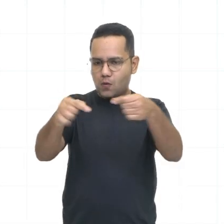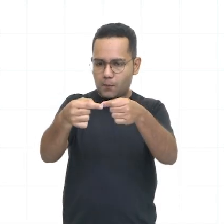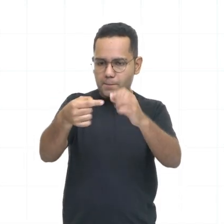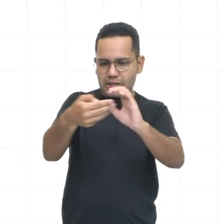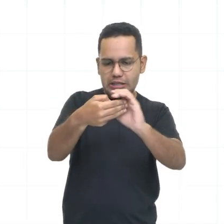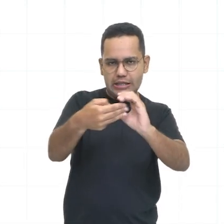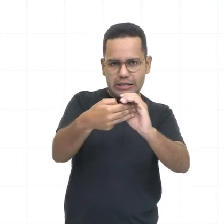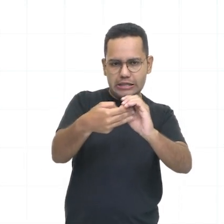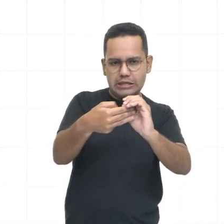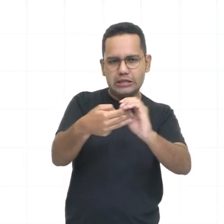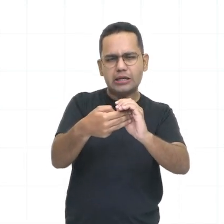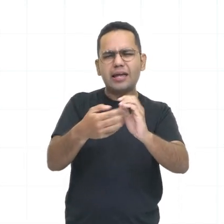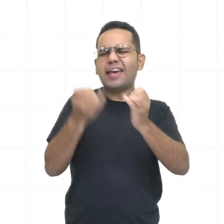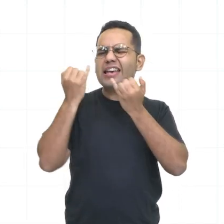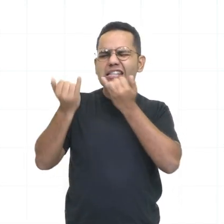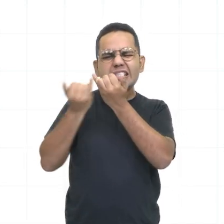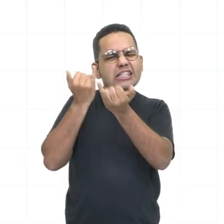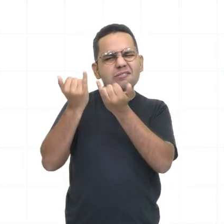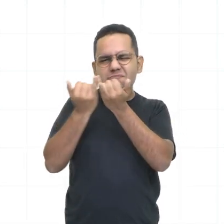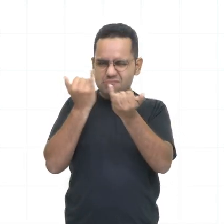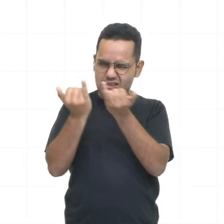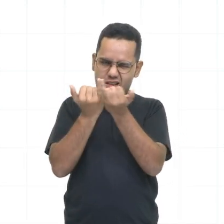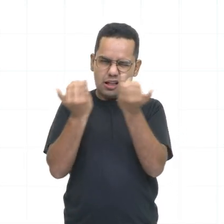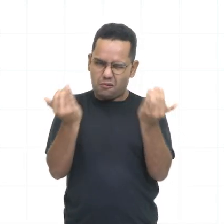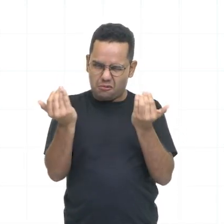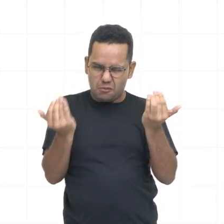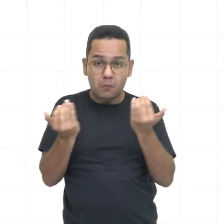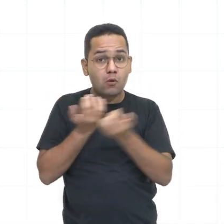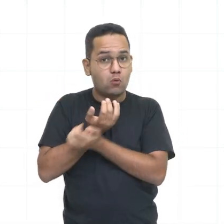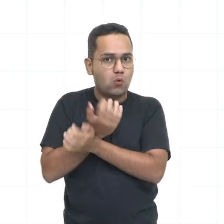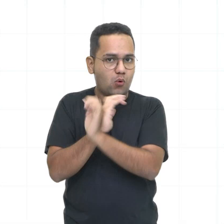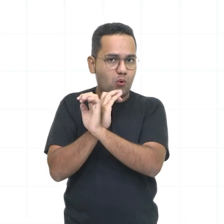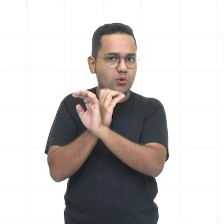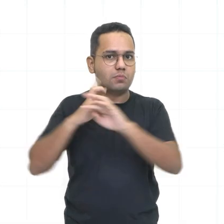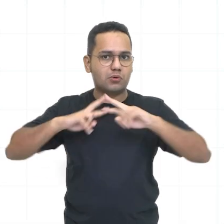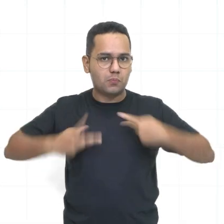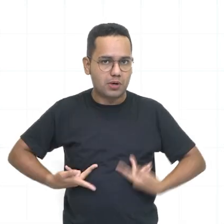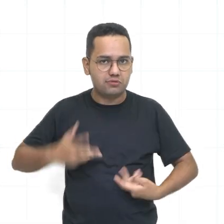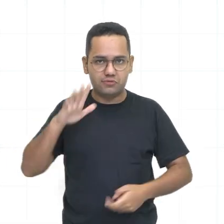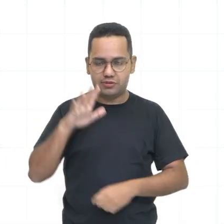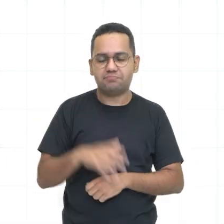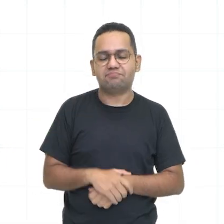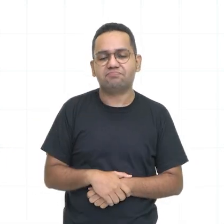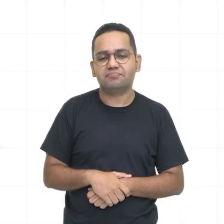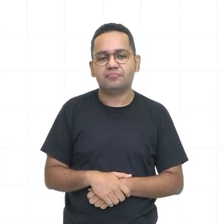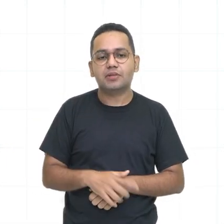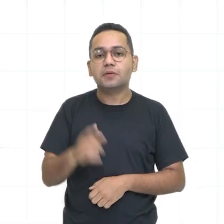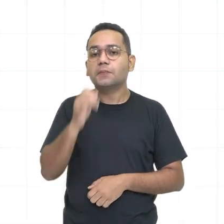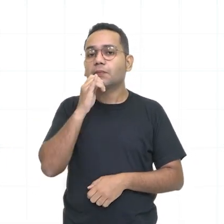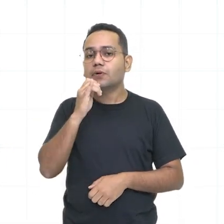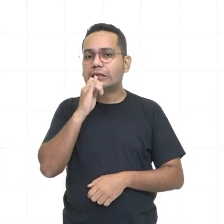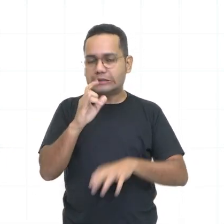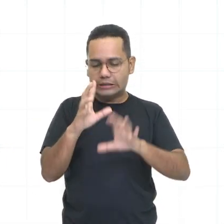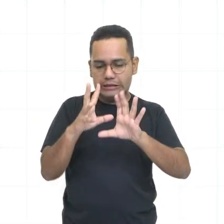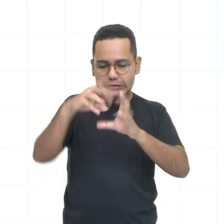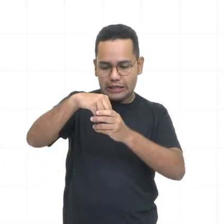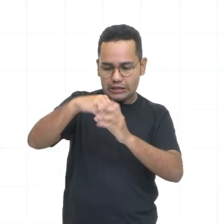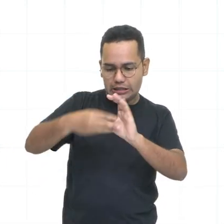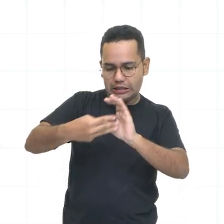Então, imagina que são pequenas estruturas que estão dentro da célula, né?